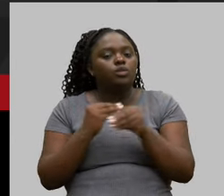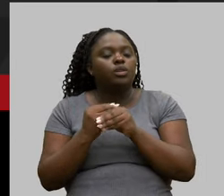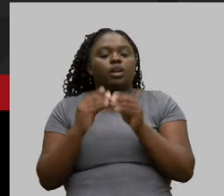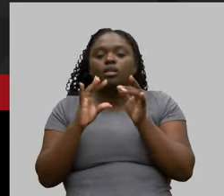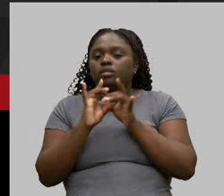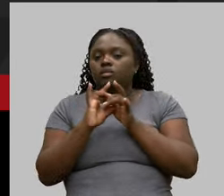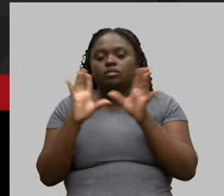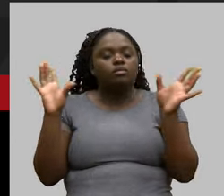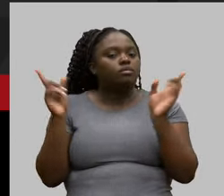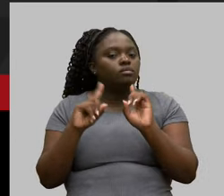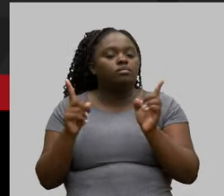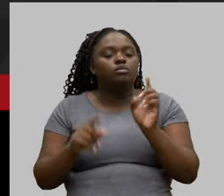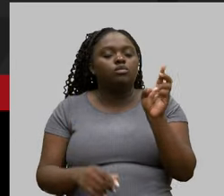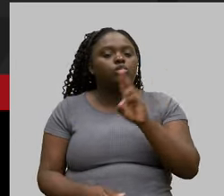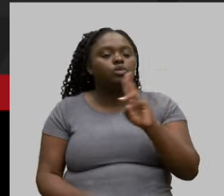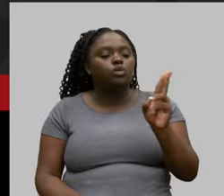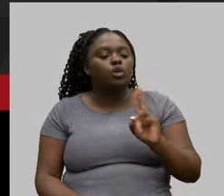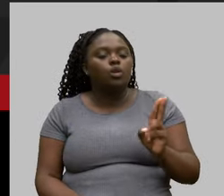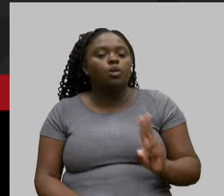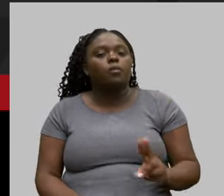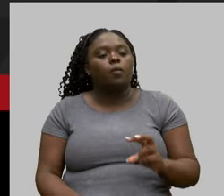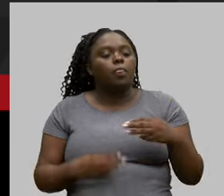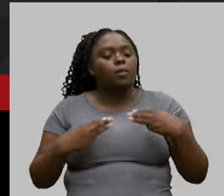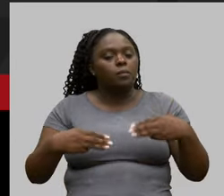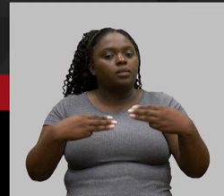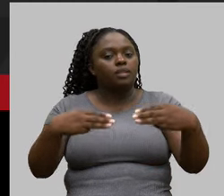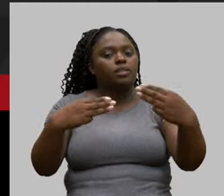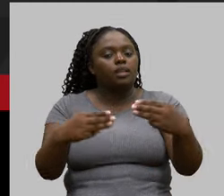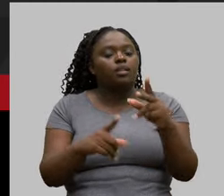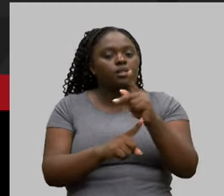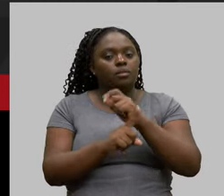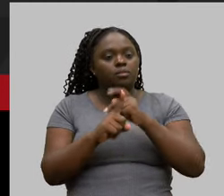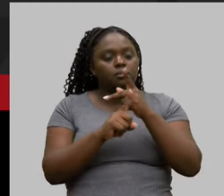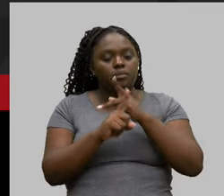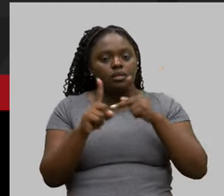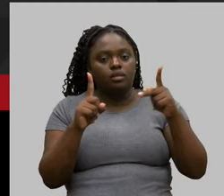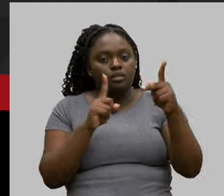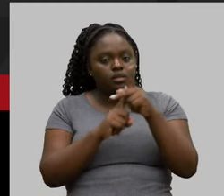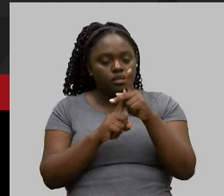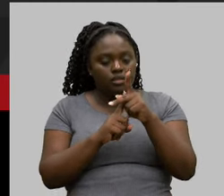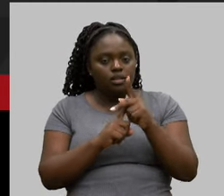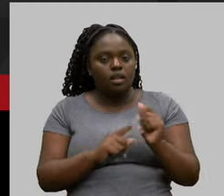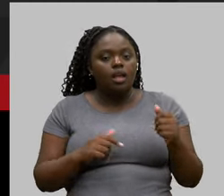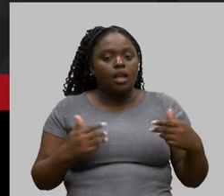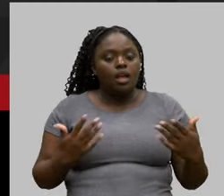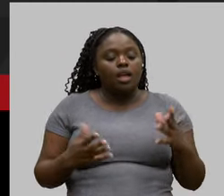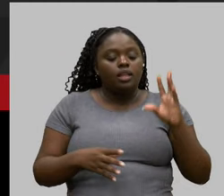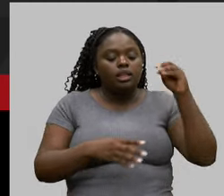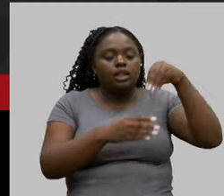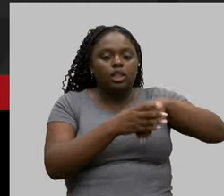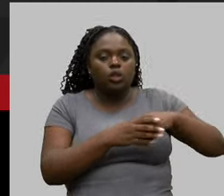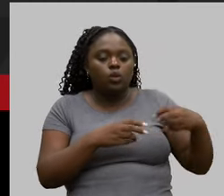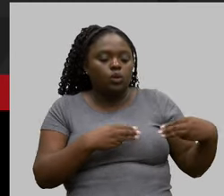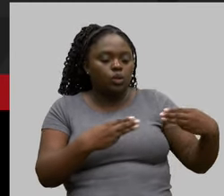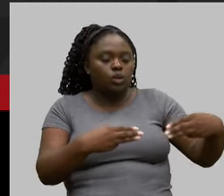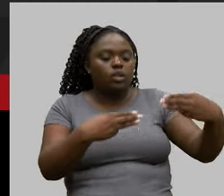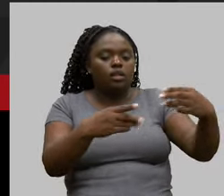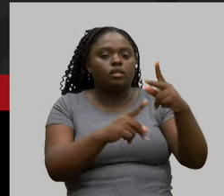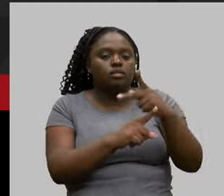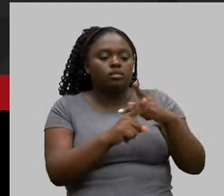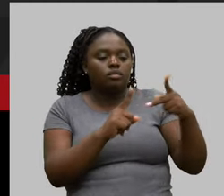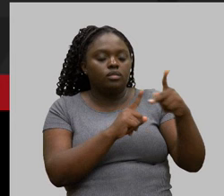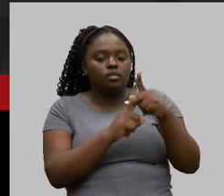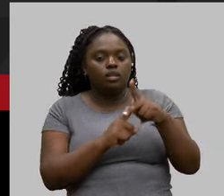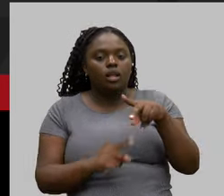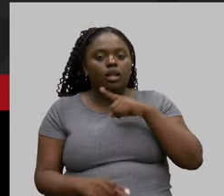deixarmos de nominar Ministério da Previdência Social e aí dentro do Ministério da Previdência Social nós temos o ramo das